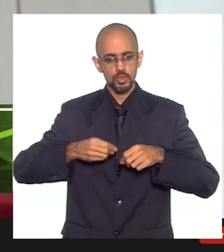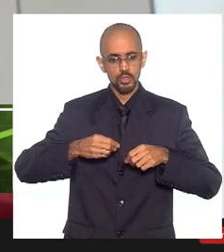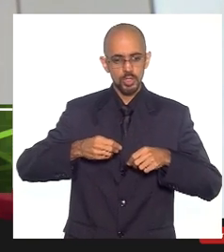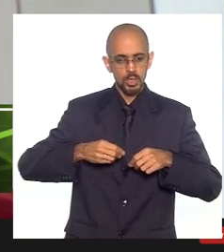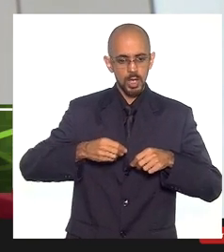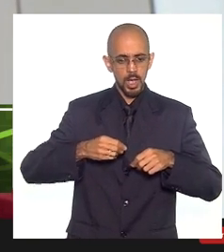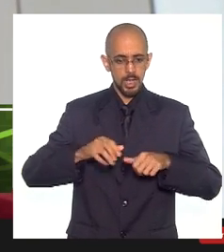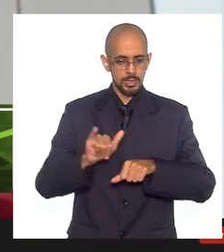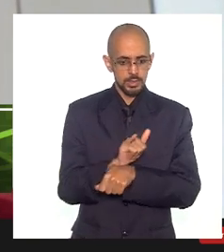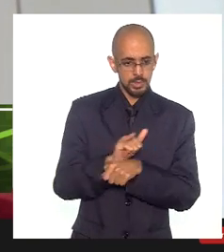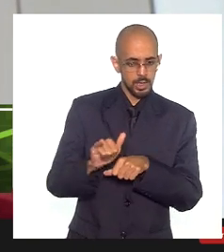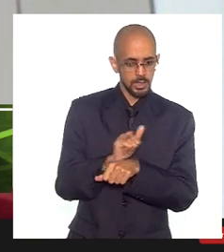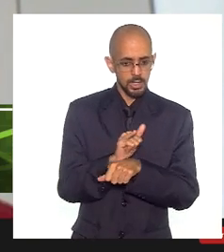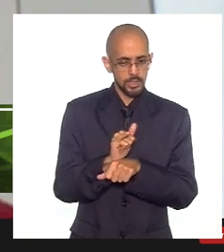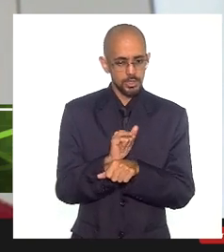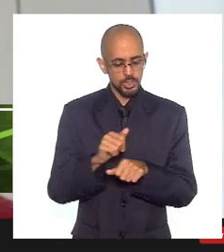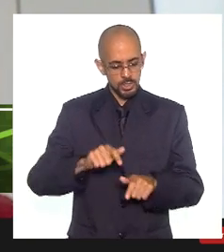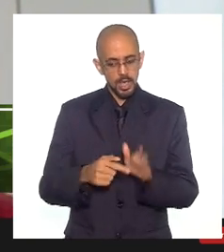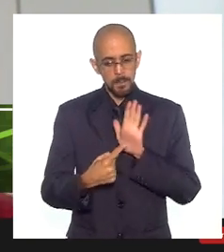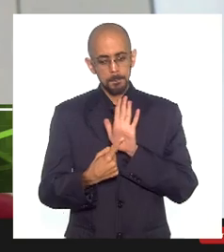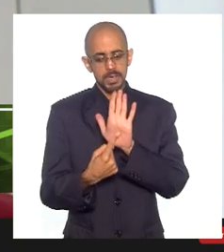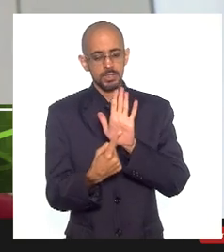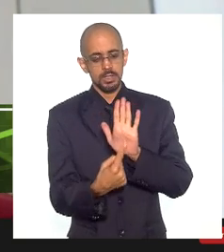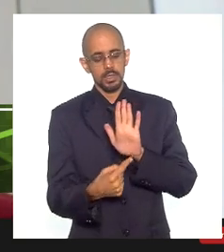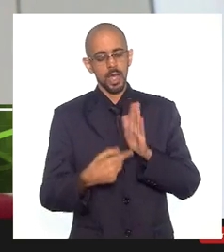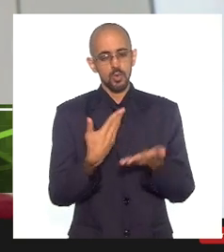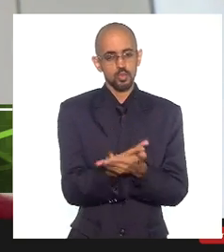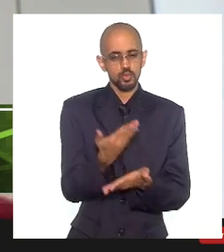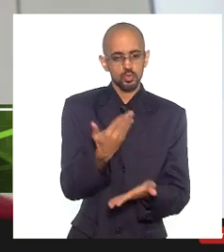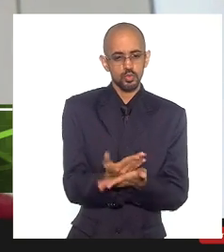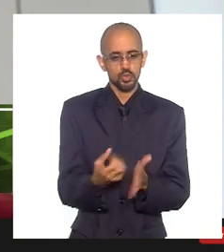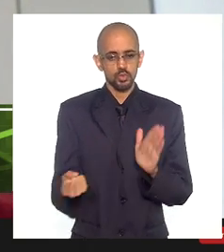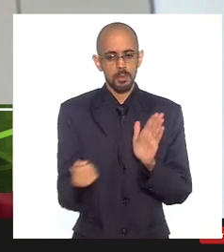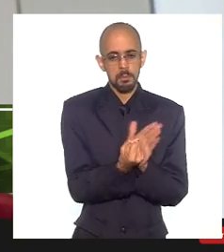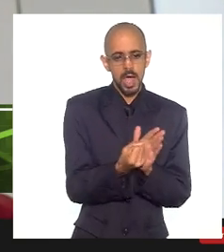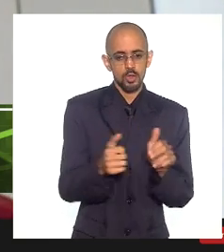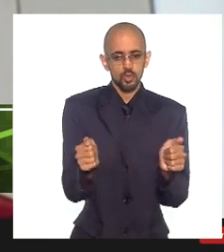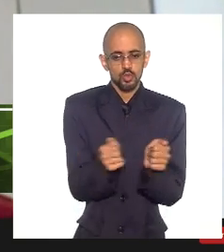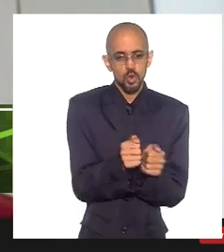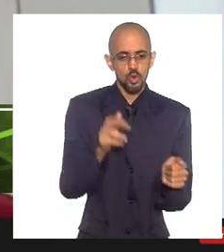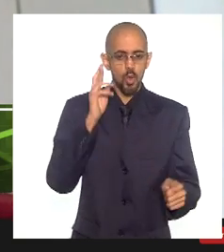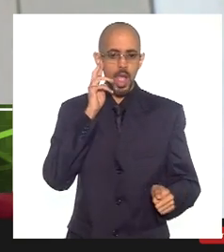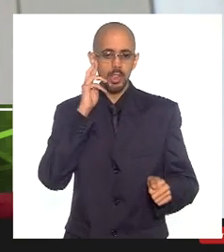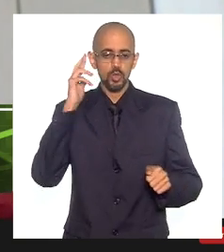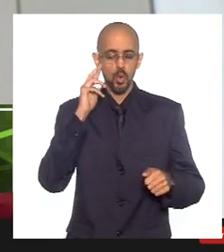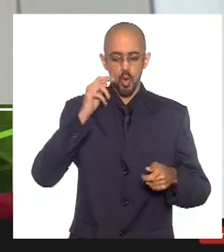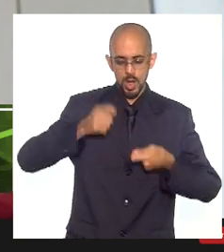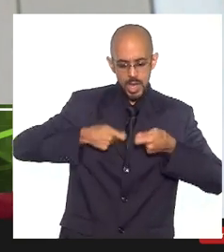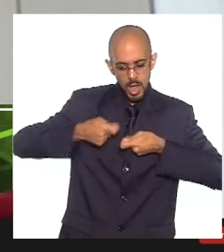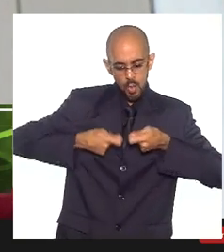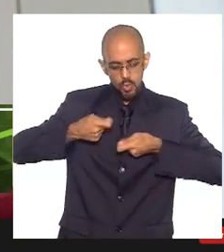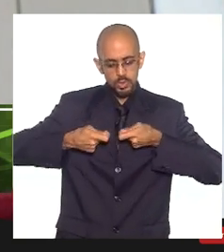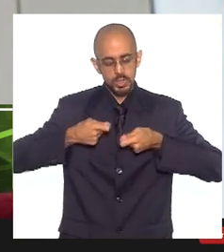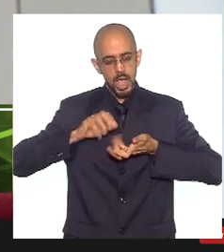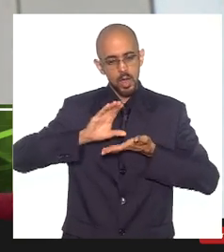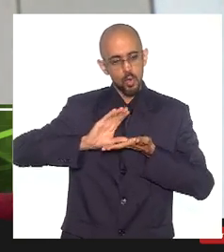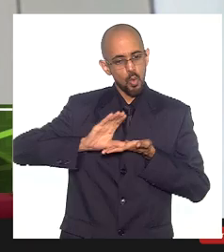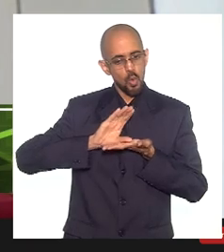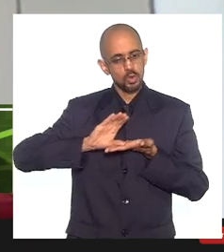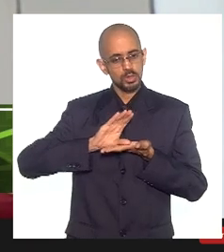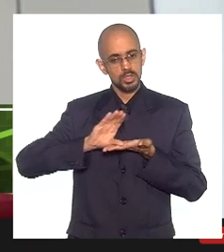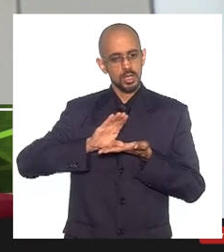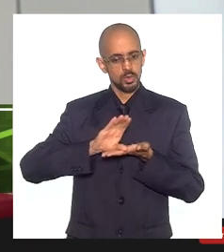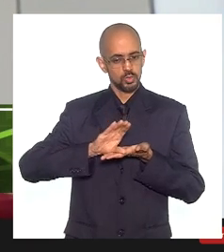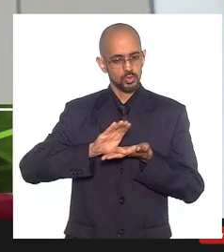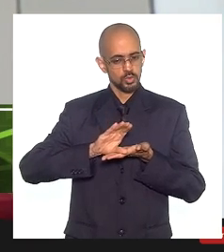apresentar um estudo de impacto, procurar a fazenda, negociar com o Conselho. Os servidores das